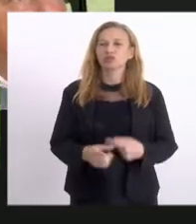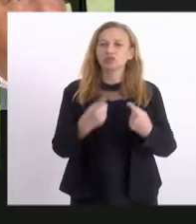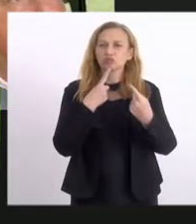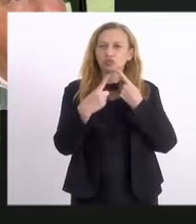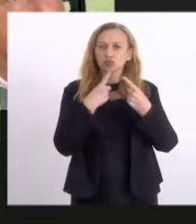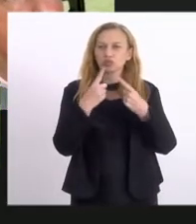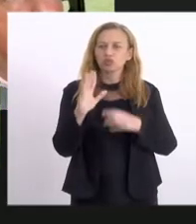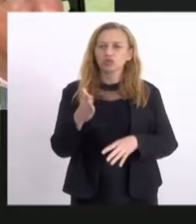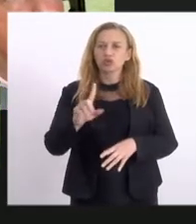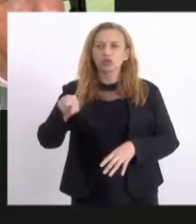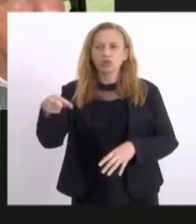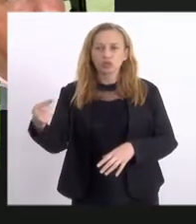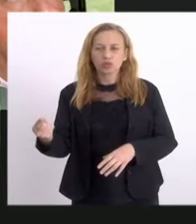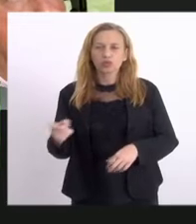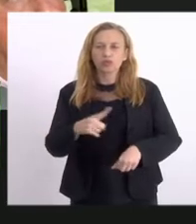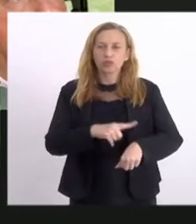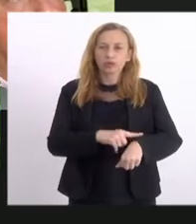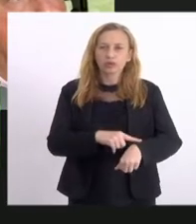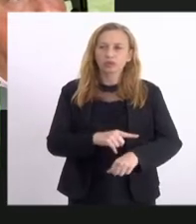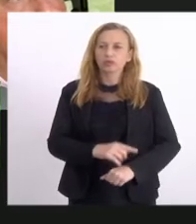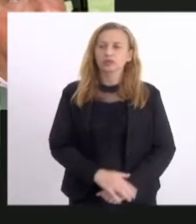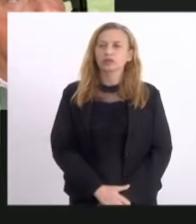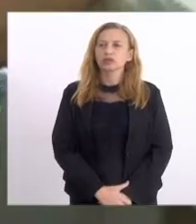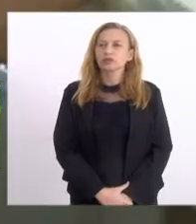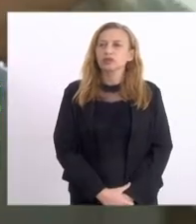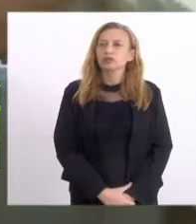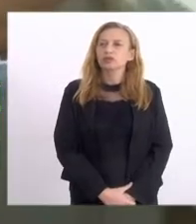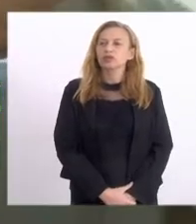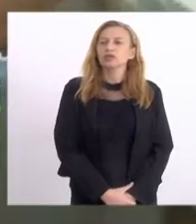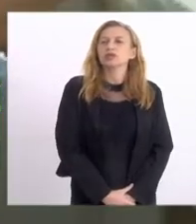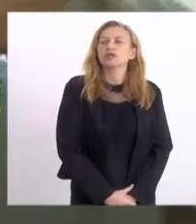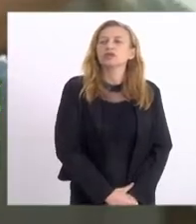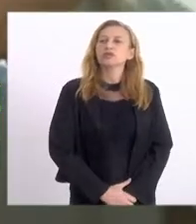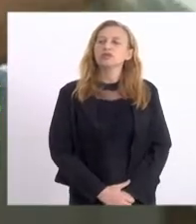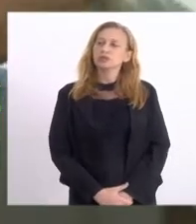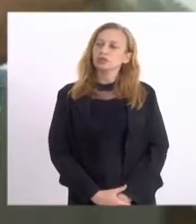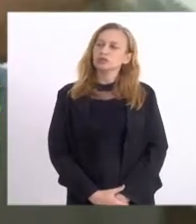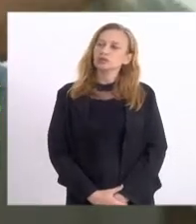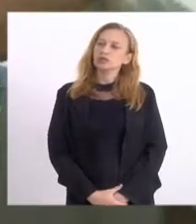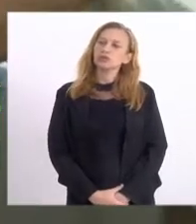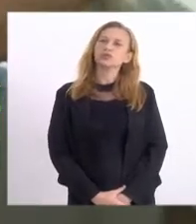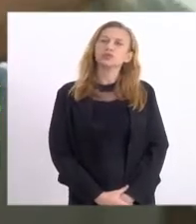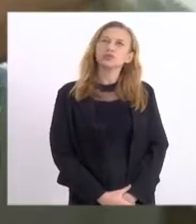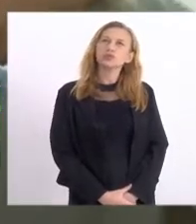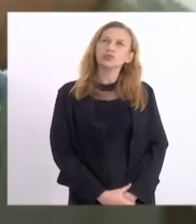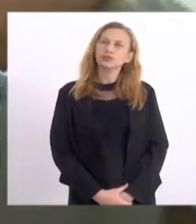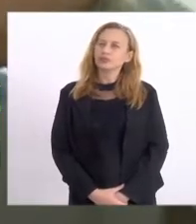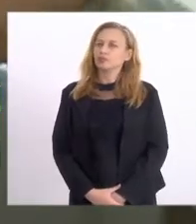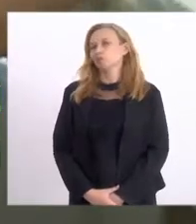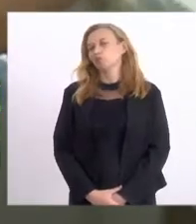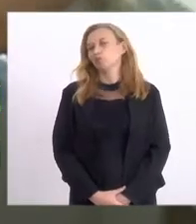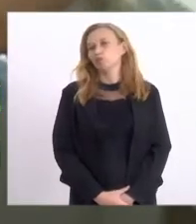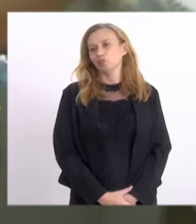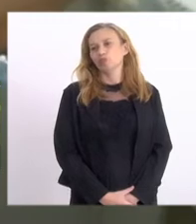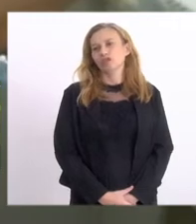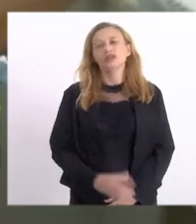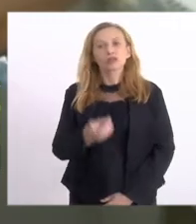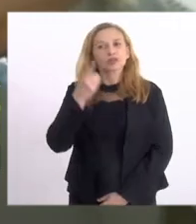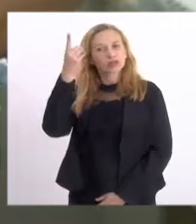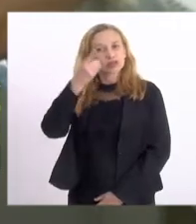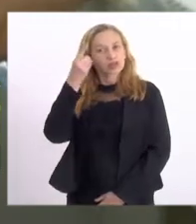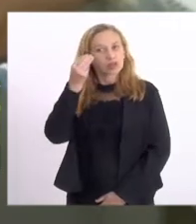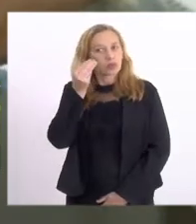isso em comissões outras. Começa a haver, e eu acho que a gente tem que normatizar, a deputada